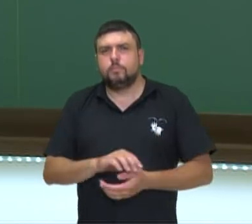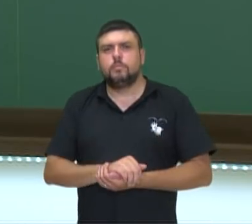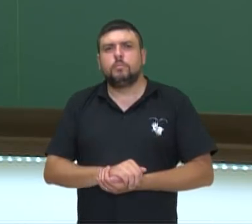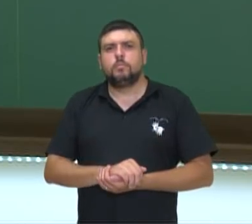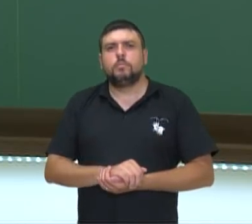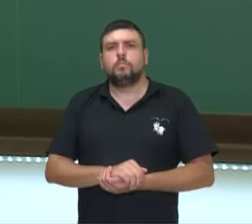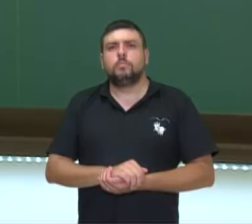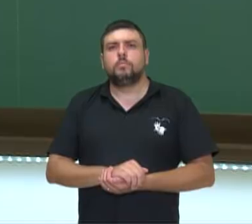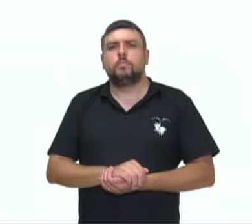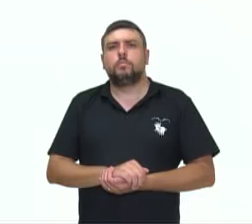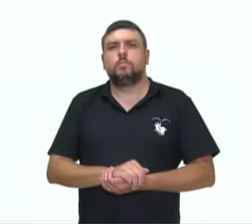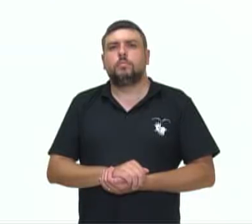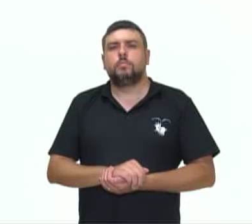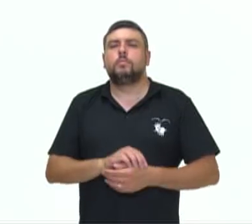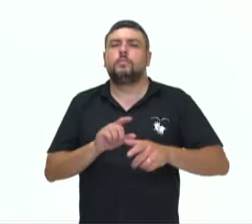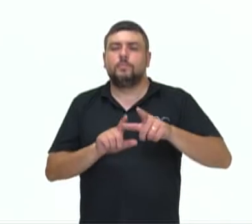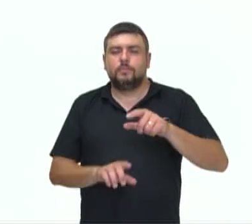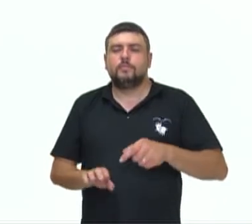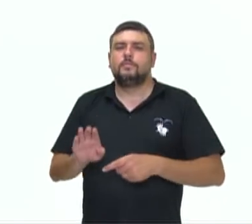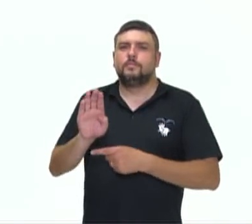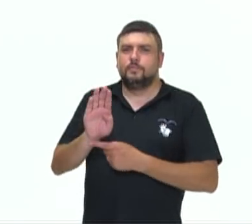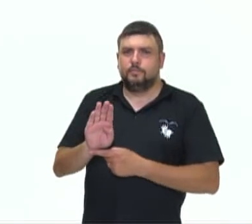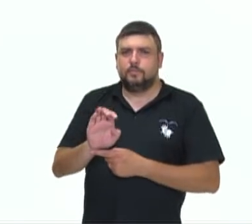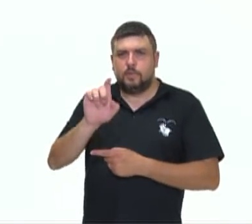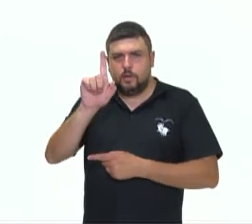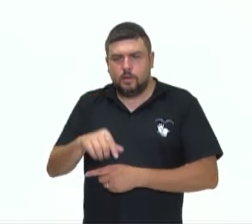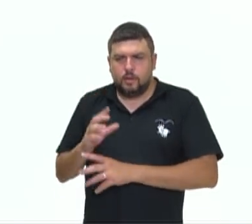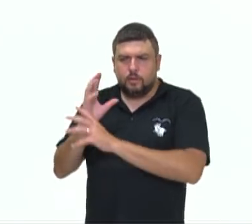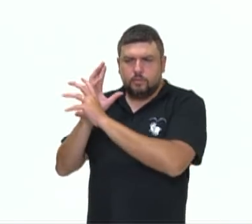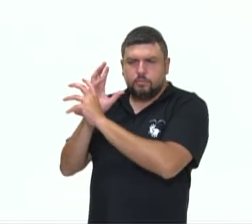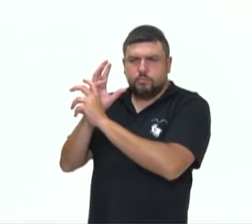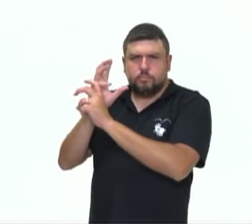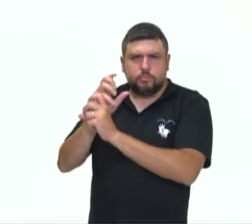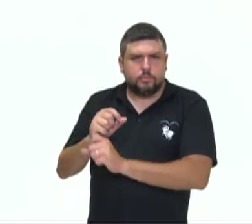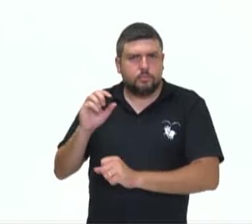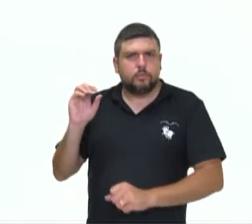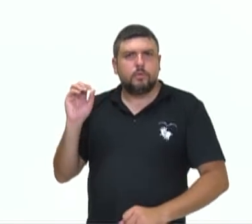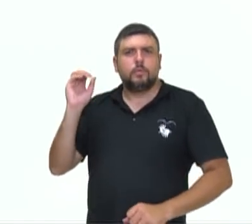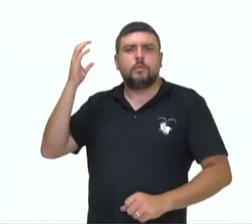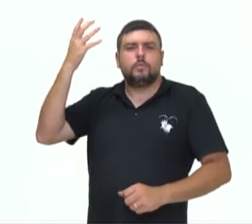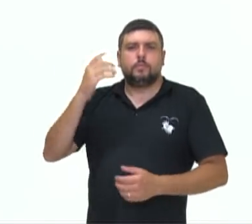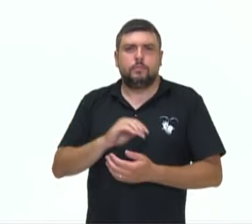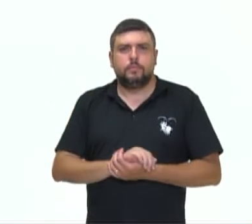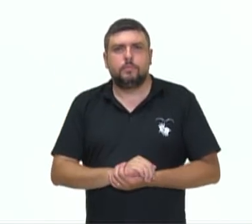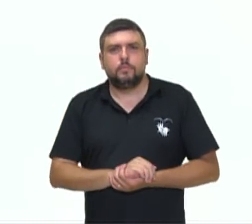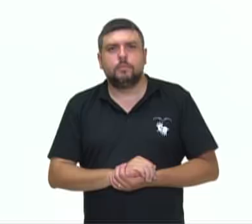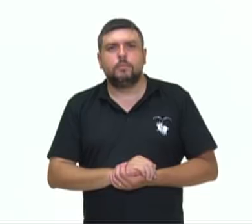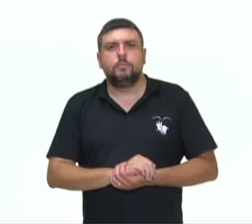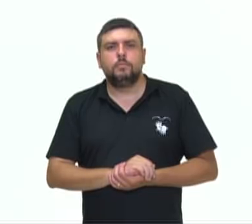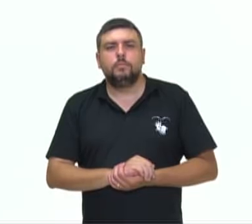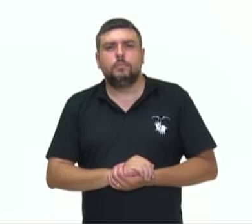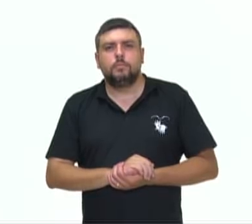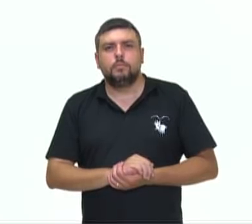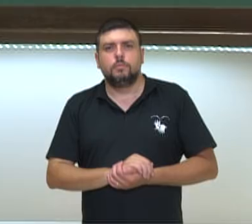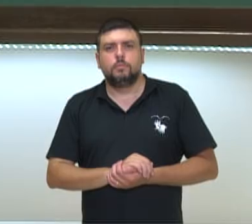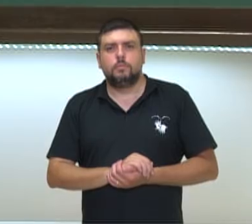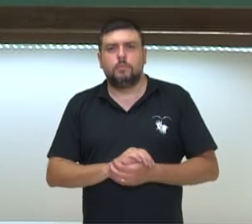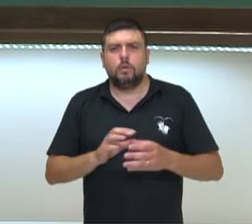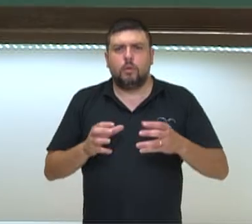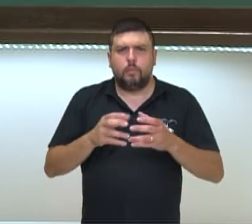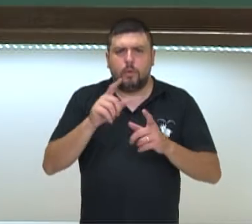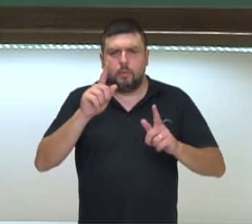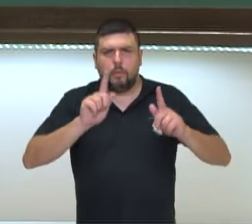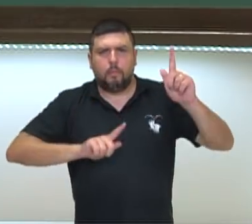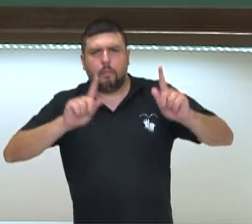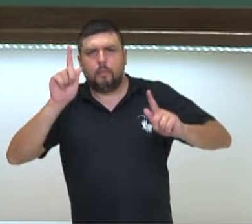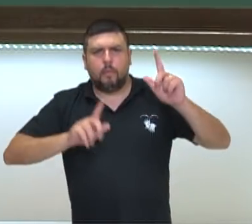correta? Letra B, a recapitulação de um acontecimento do passado. Conjunto de gestos sem sentido não é, porque são conjuntos de